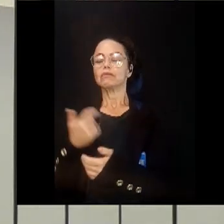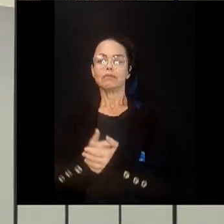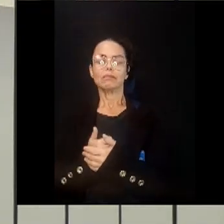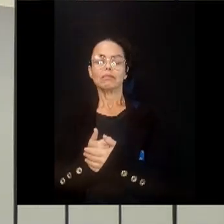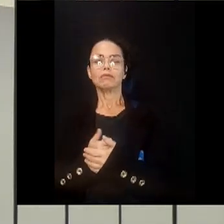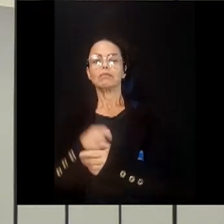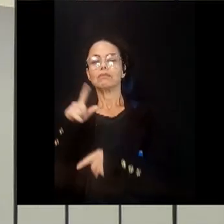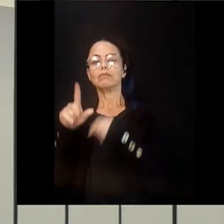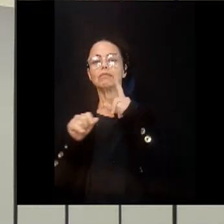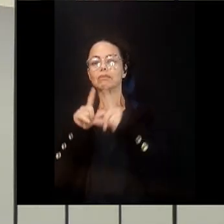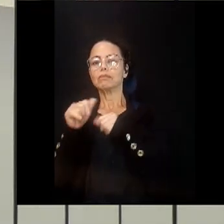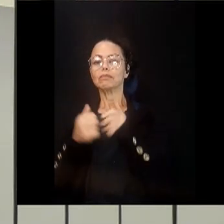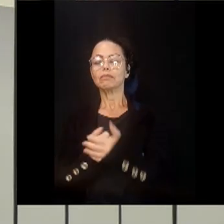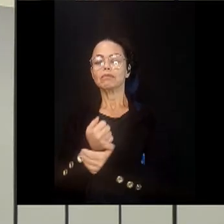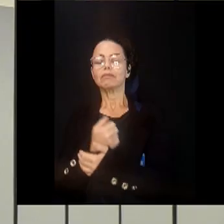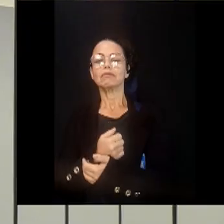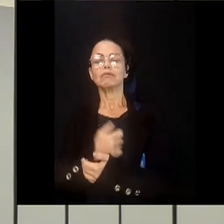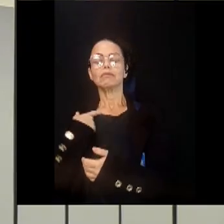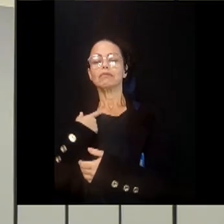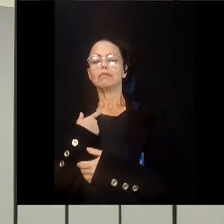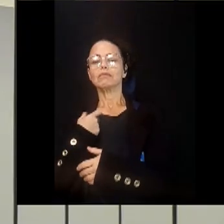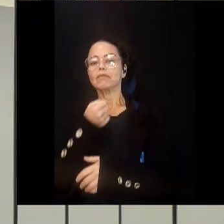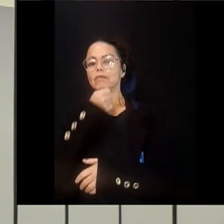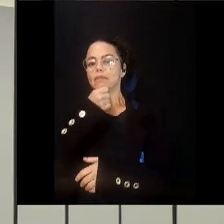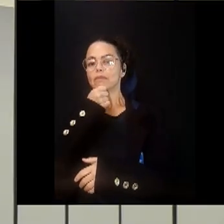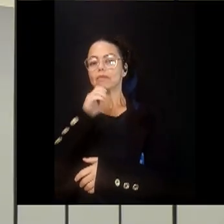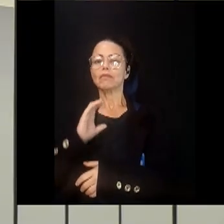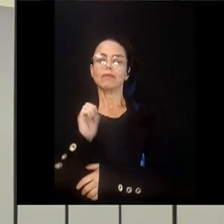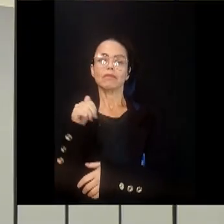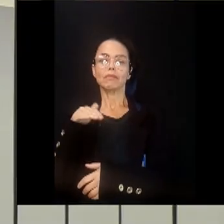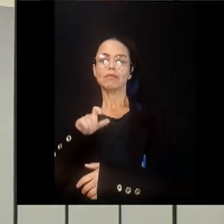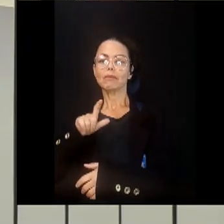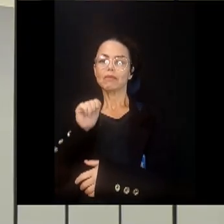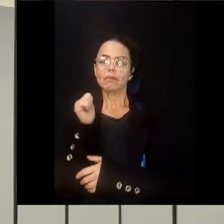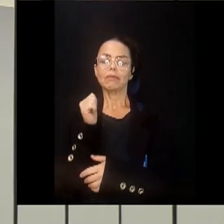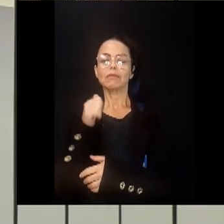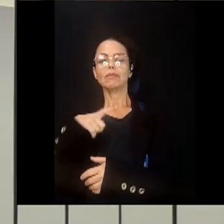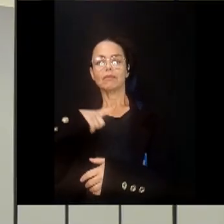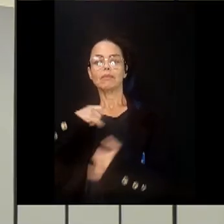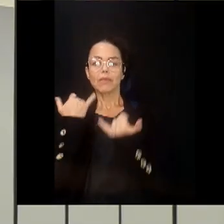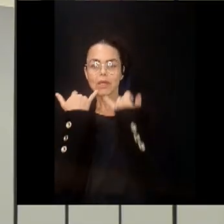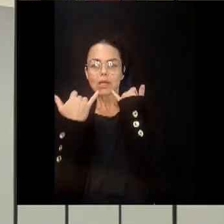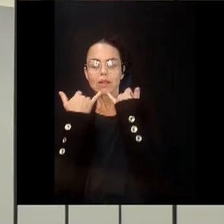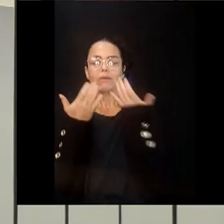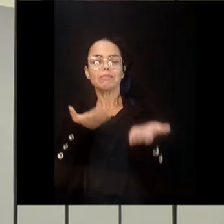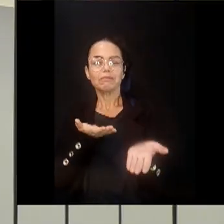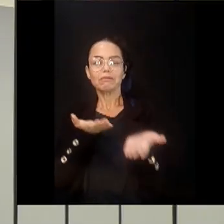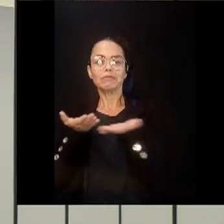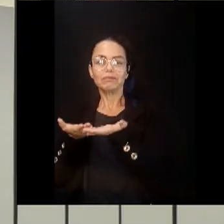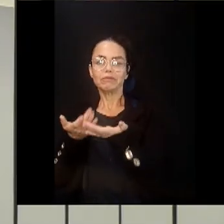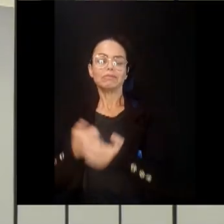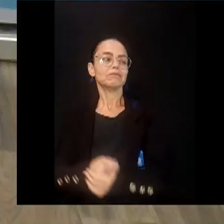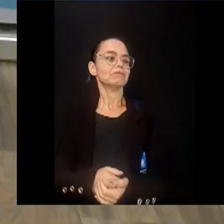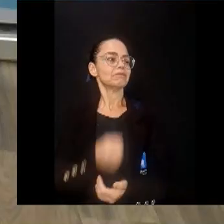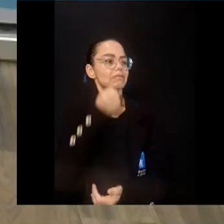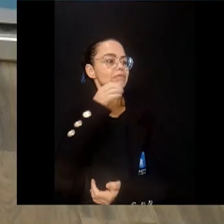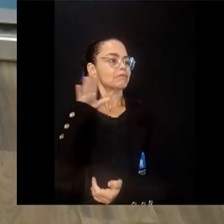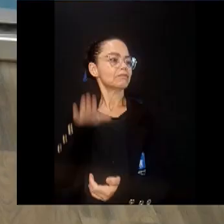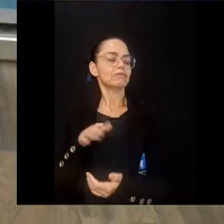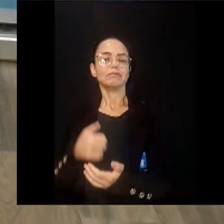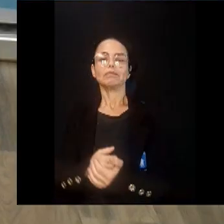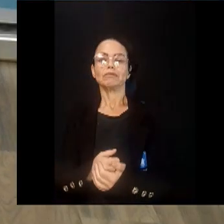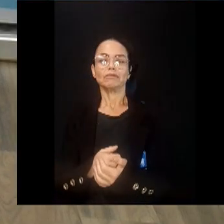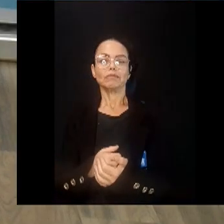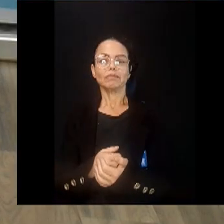opções, eu aciono a repórter Camila Borges, que tem as informações. Seja bem-vinda e boa tarde, Camila.